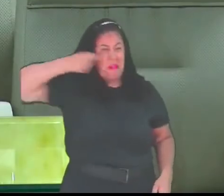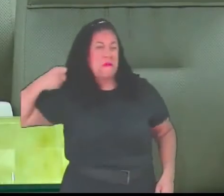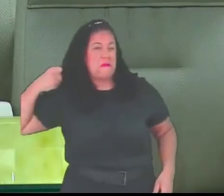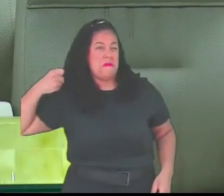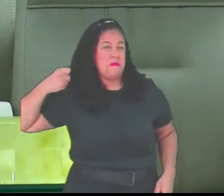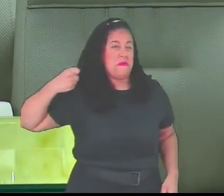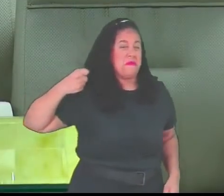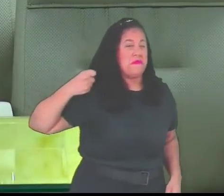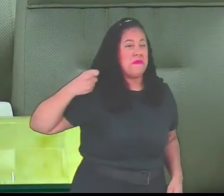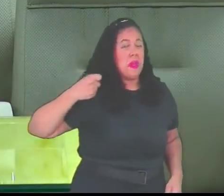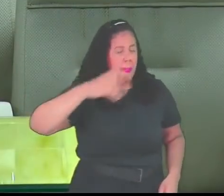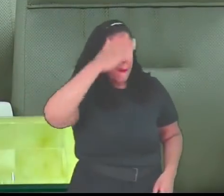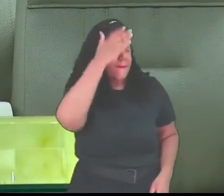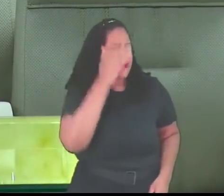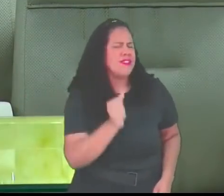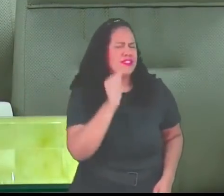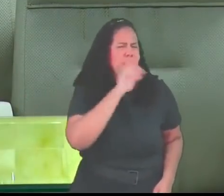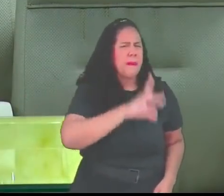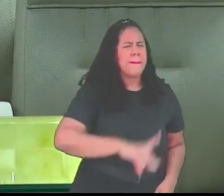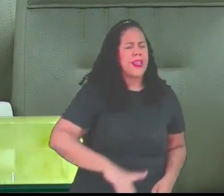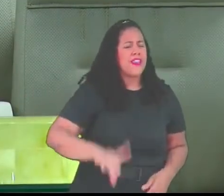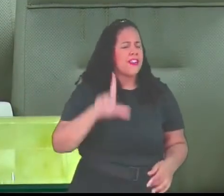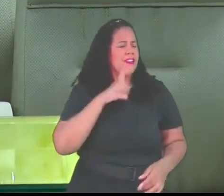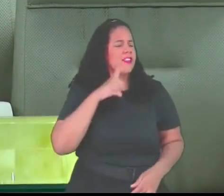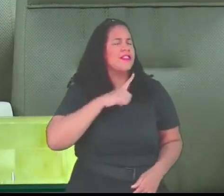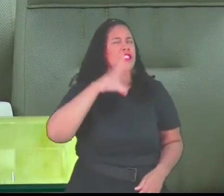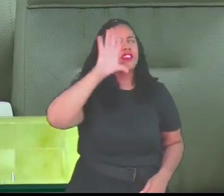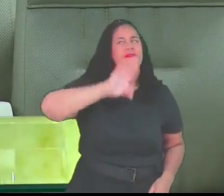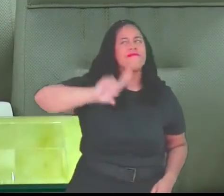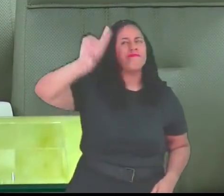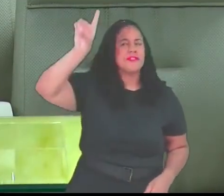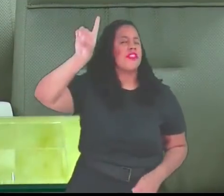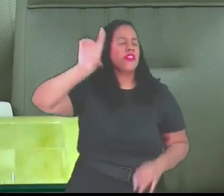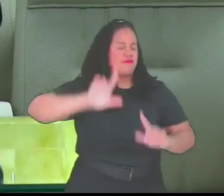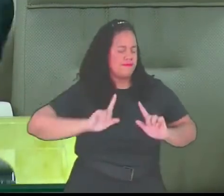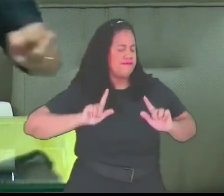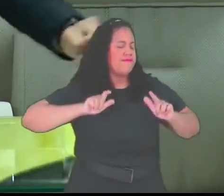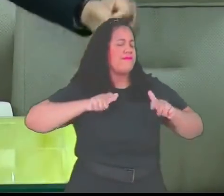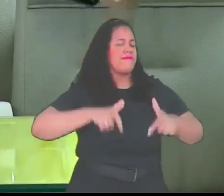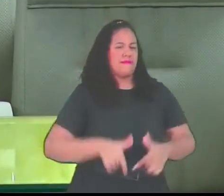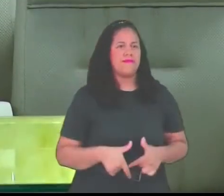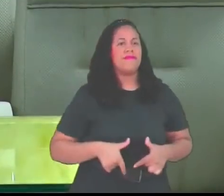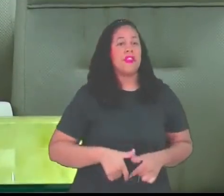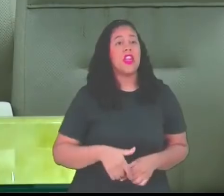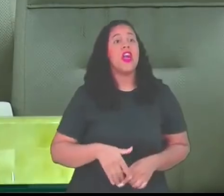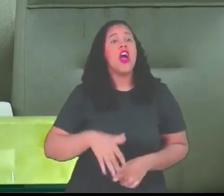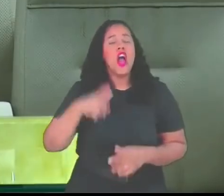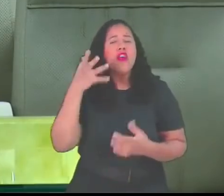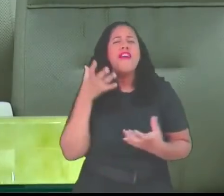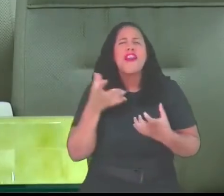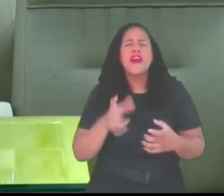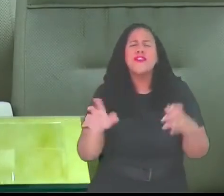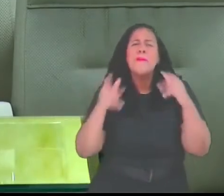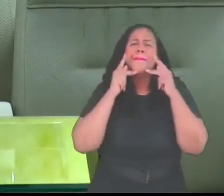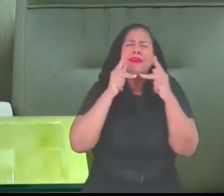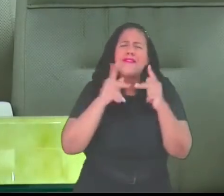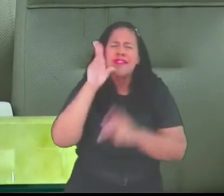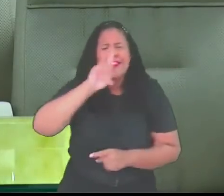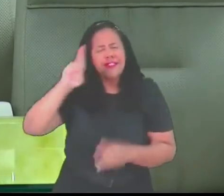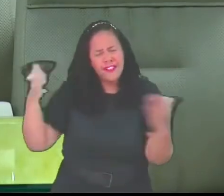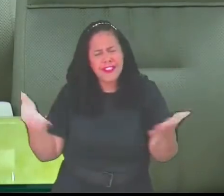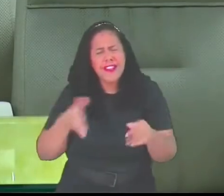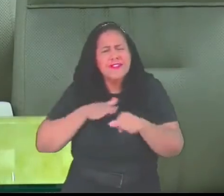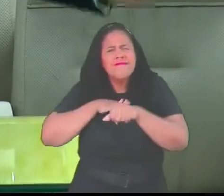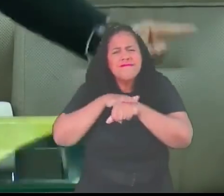puxá-lo para saber que existe Deus em Israel. Eu quero ser profeta de Deus